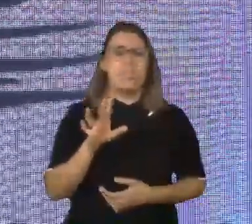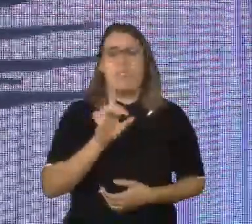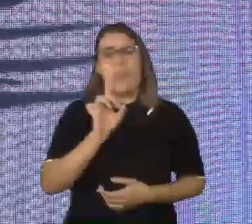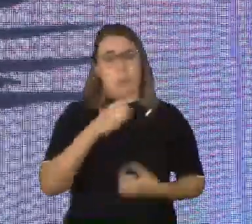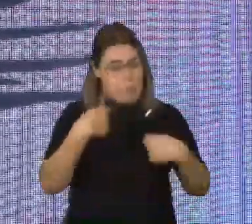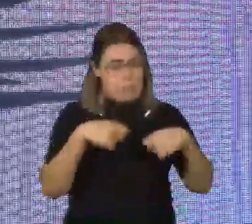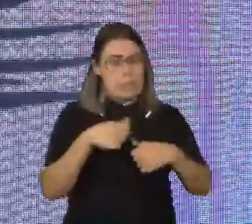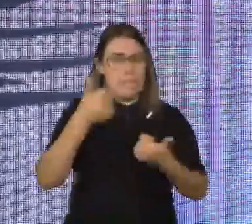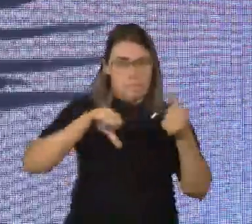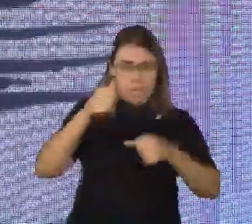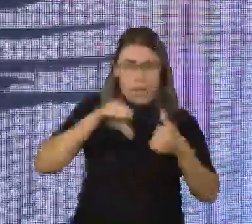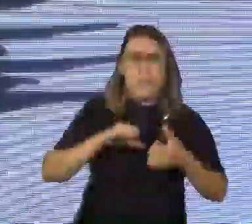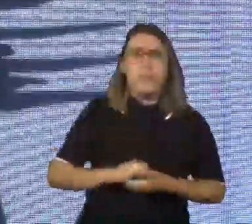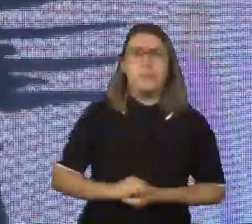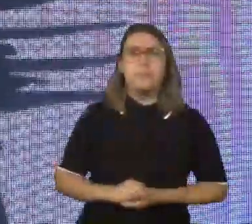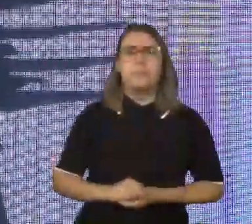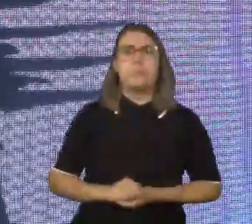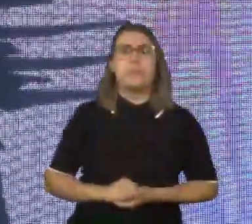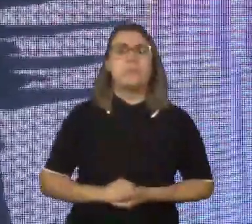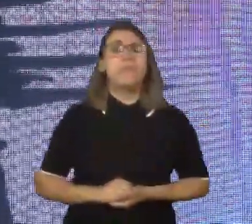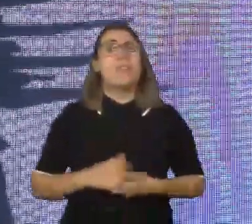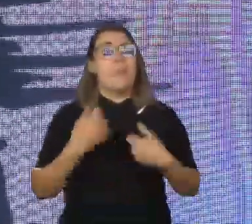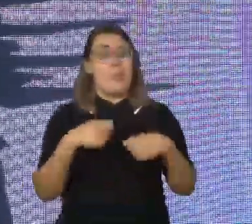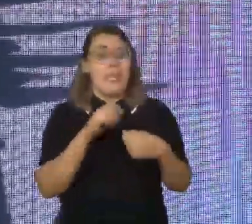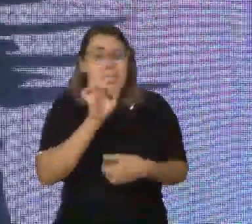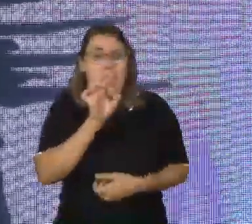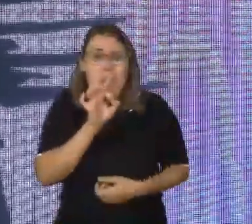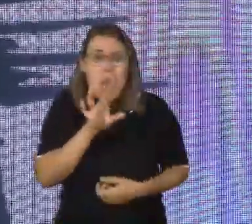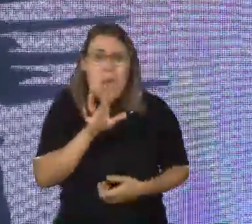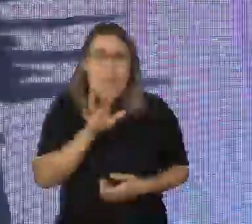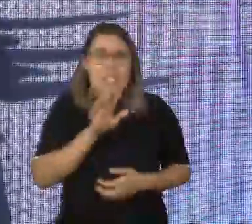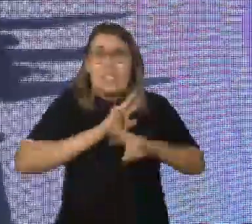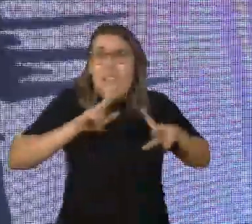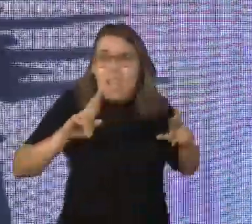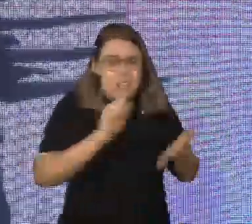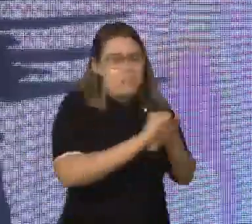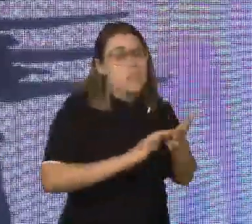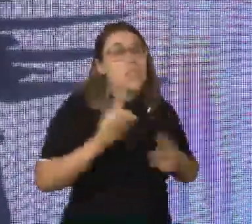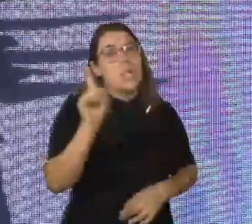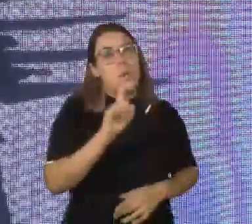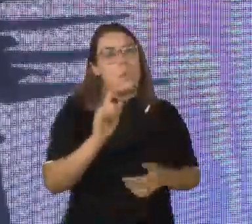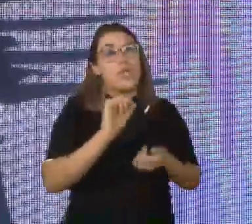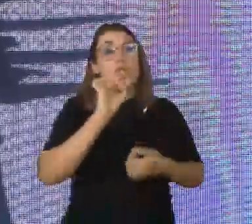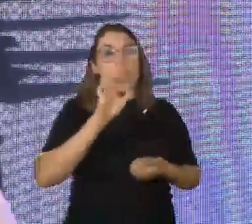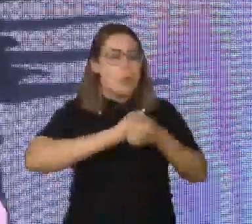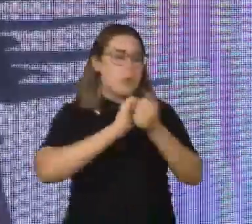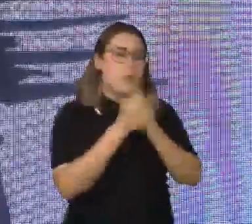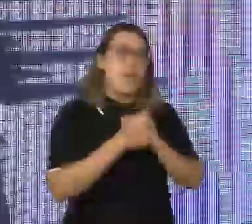Não pode, senão aquele aluno vai estar fazendo uma atividade diferenciada. Mas como